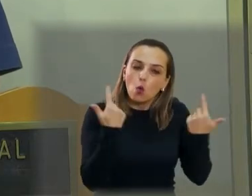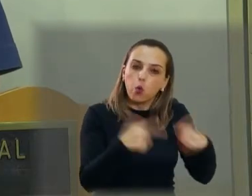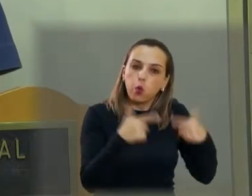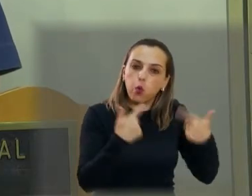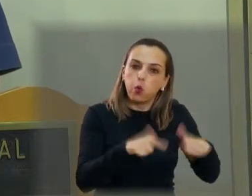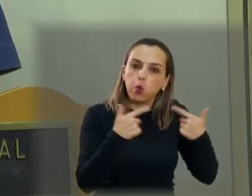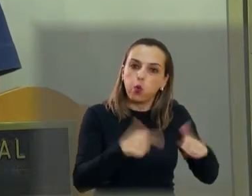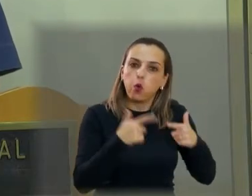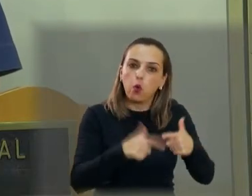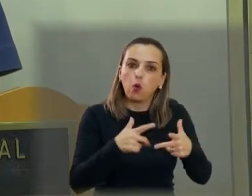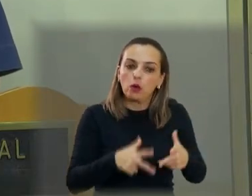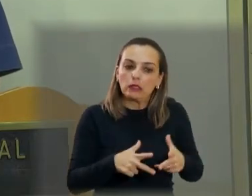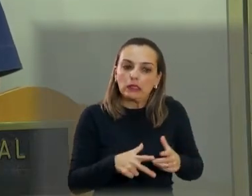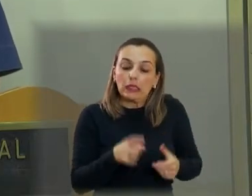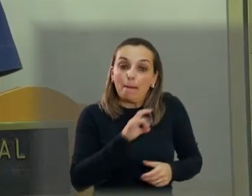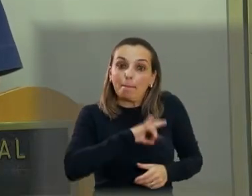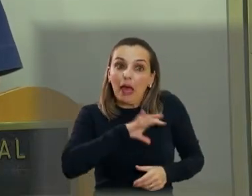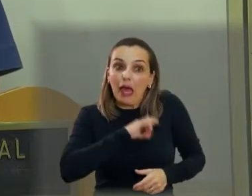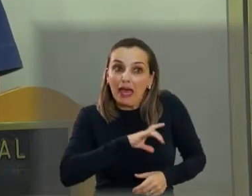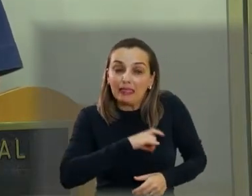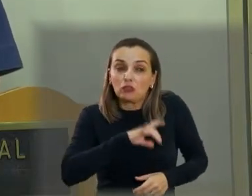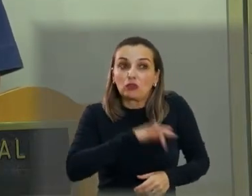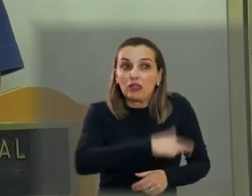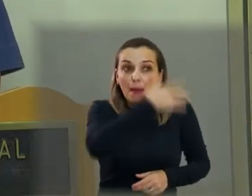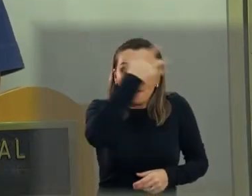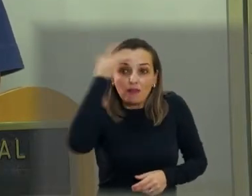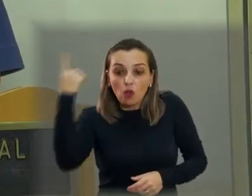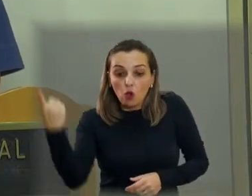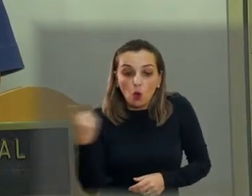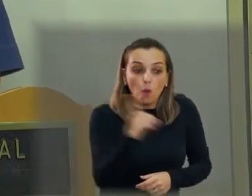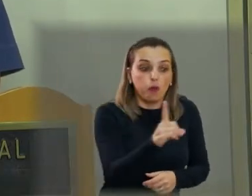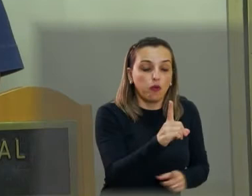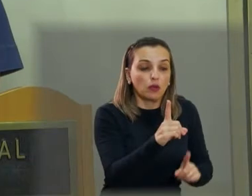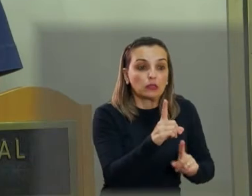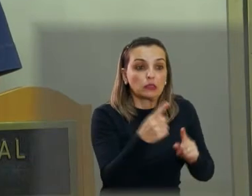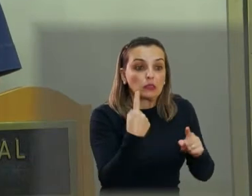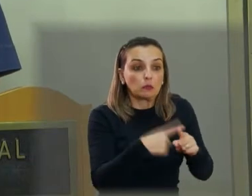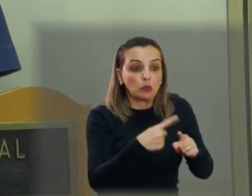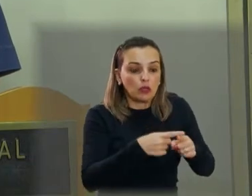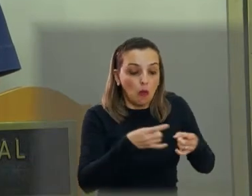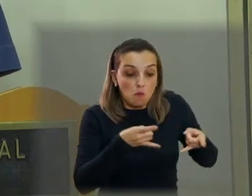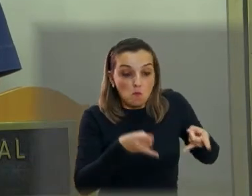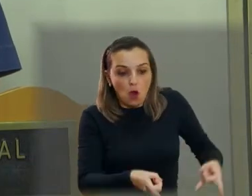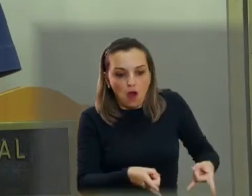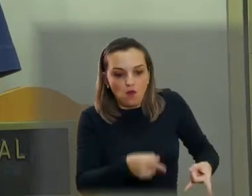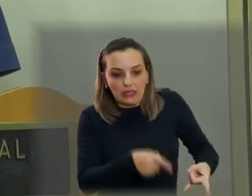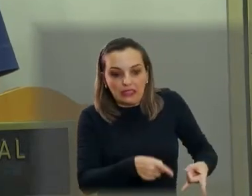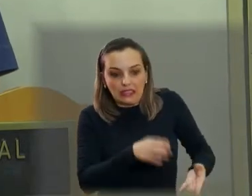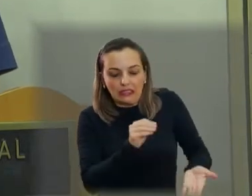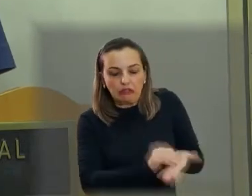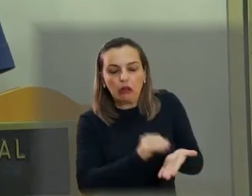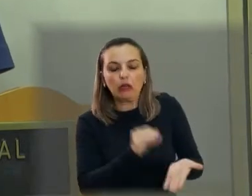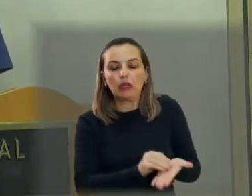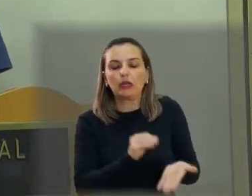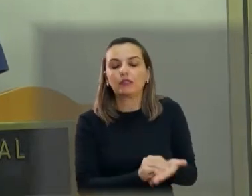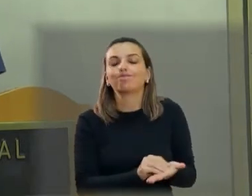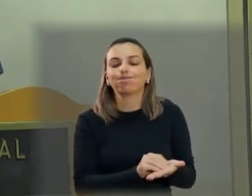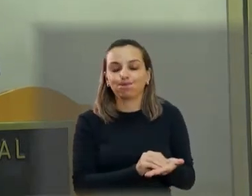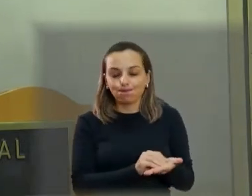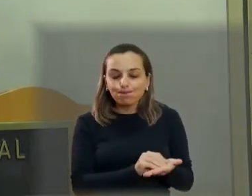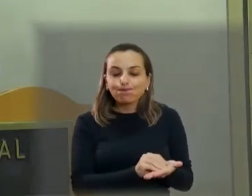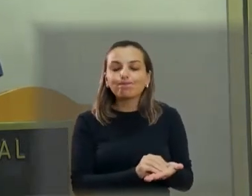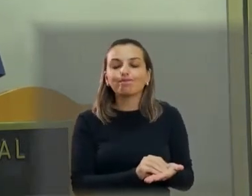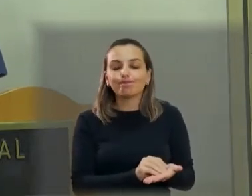sempre apreensivos, se vai chegar mais alguém, porque aquele leito ainda não está disponível, né? E a